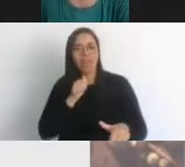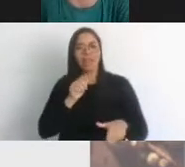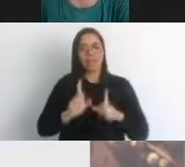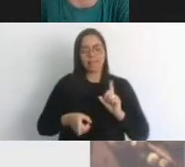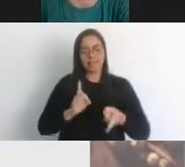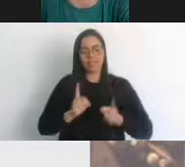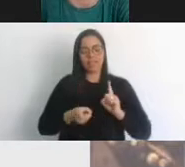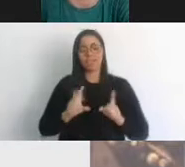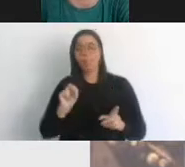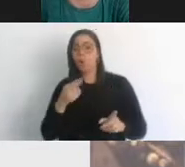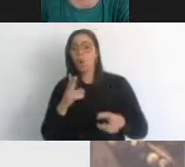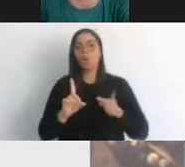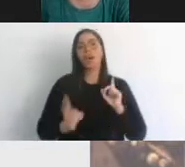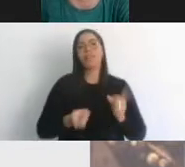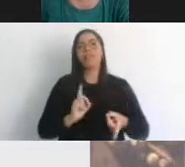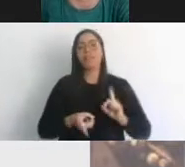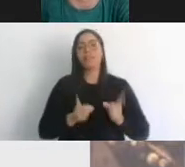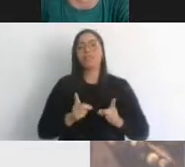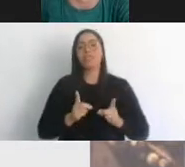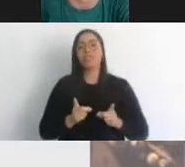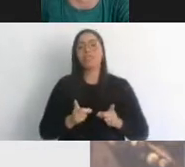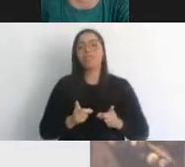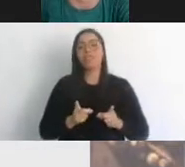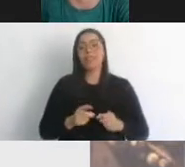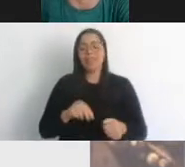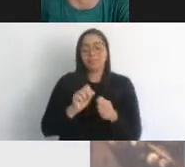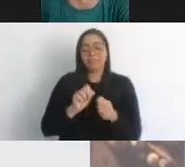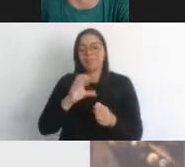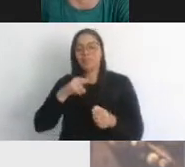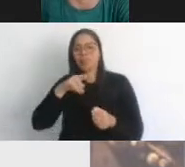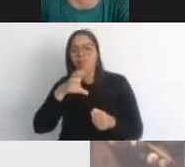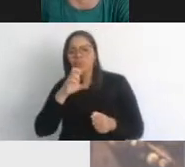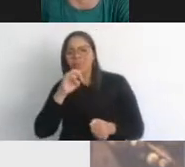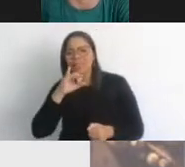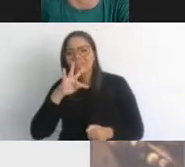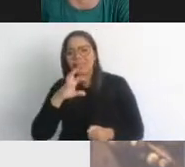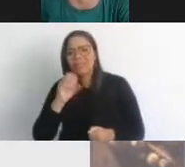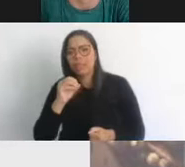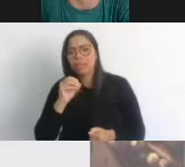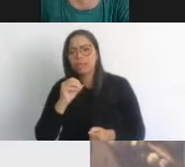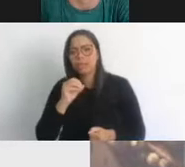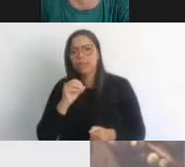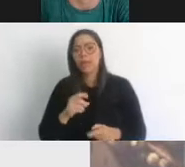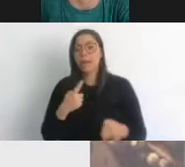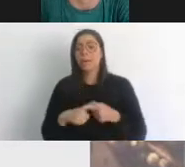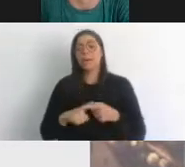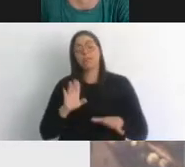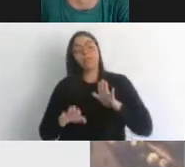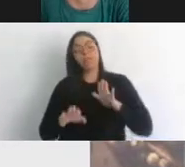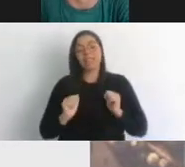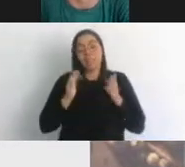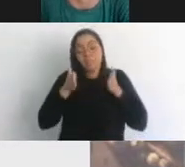a travesti elas ainda estão definindo esse conceito que talvez não definam não chega em alta definição